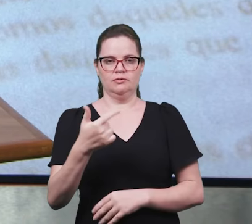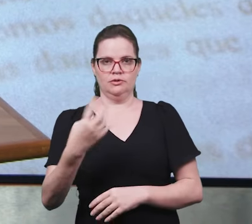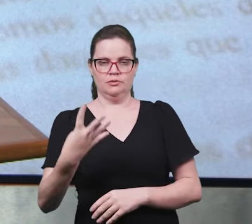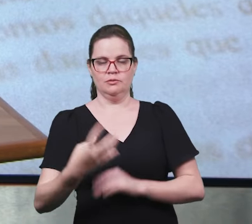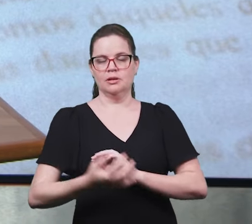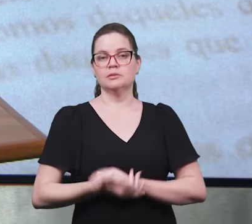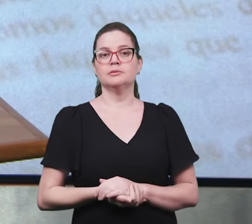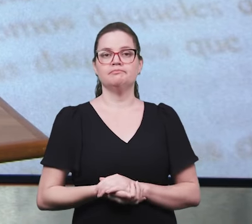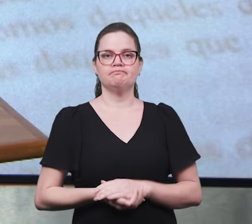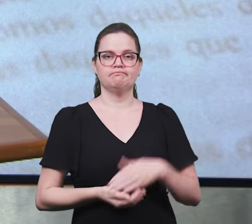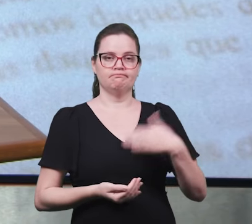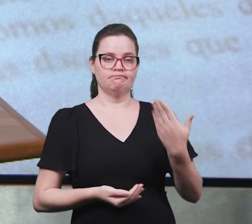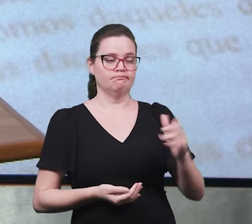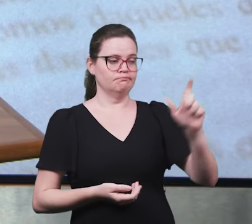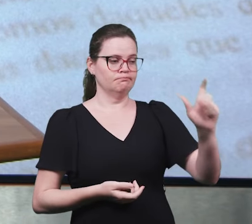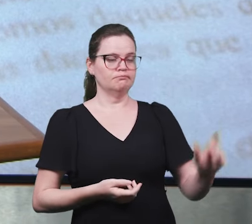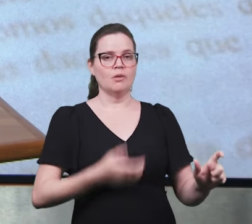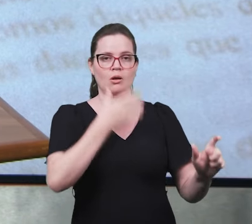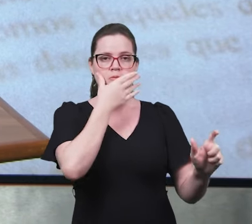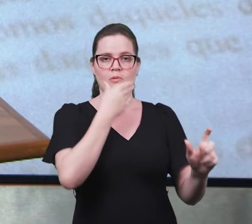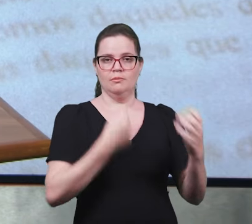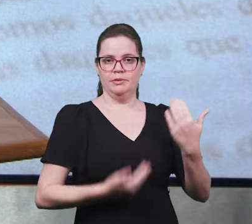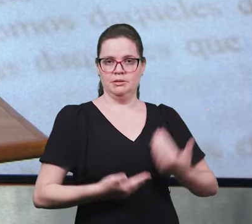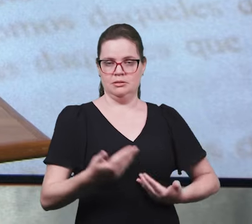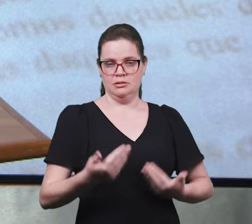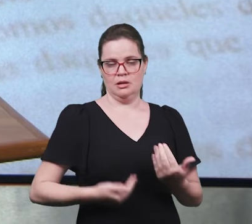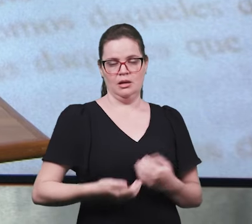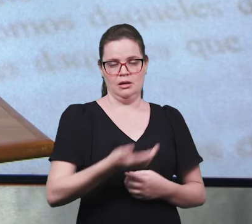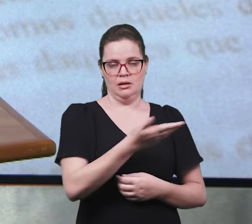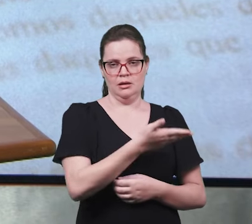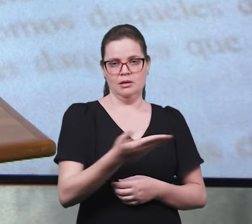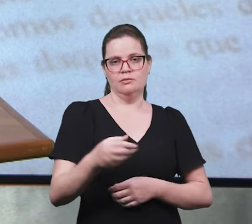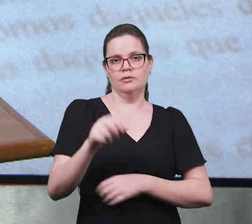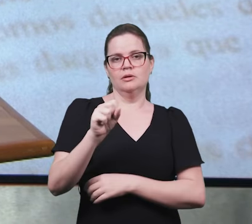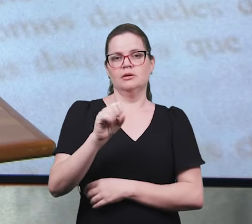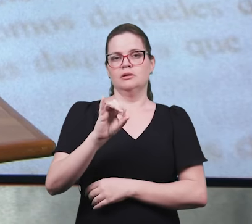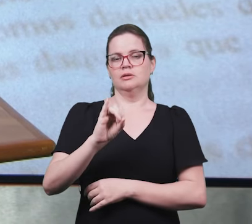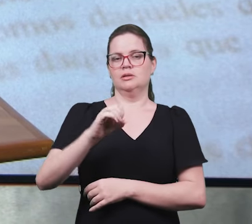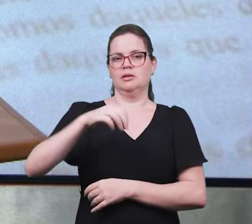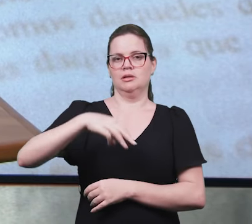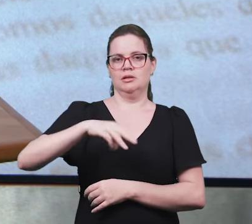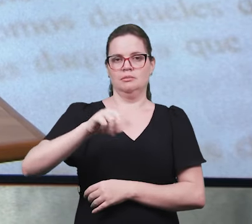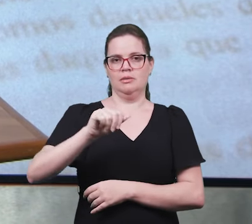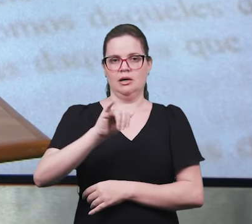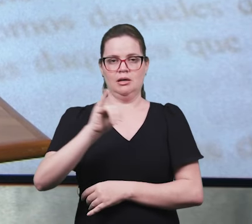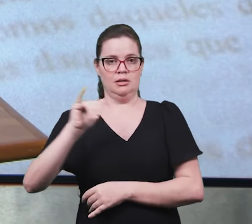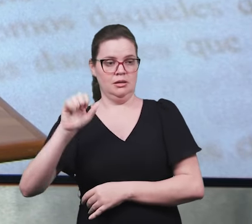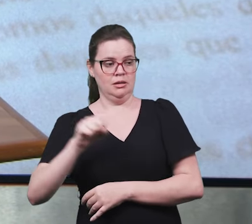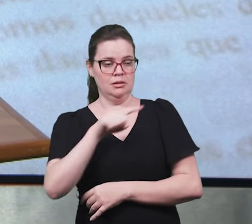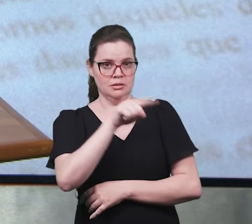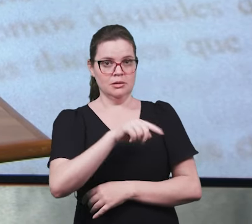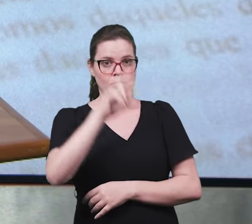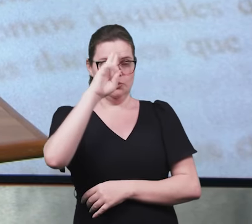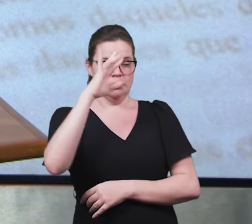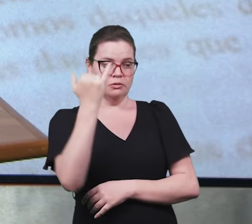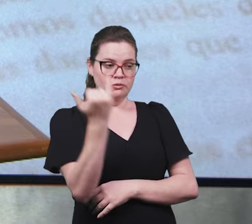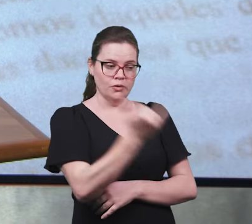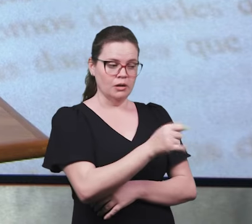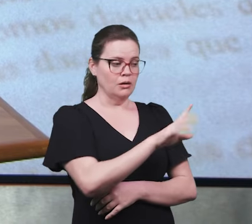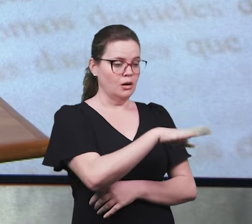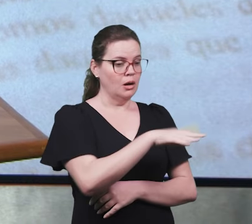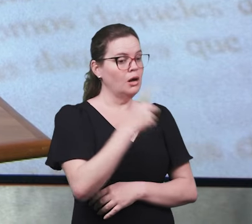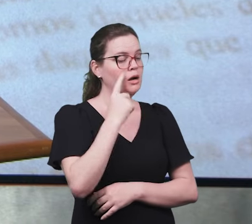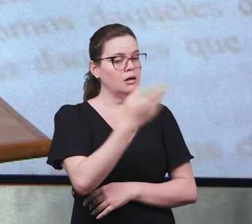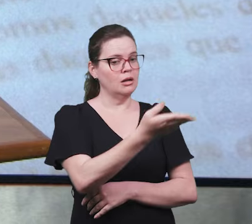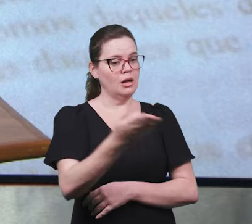assim: E porém veio a palavra de Deus a Semaías, homem de Deus, dizendo: